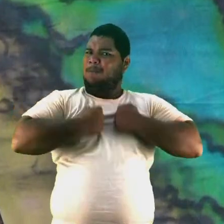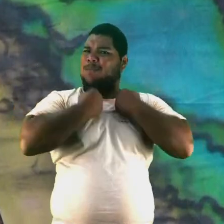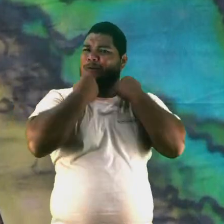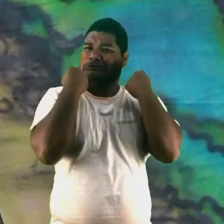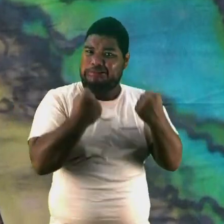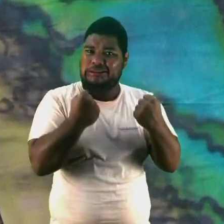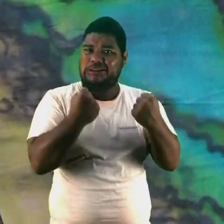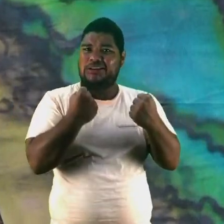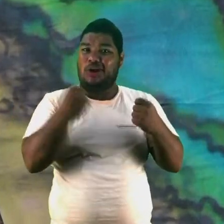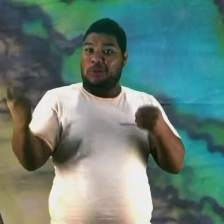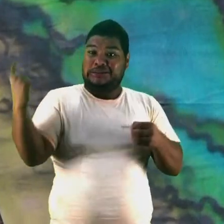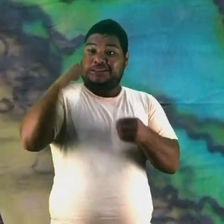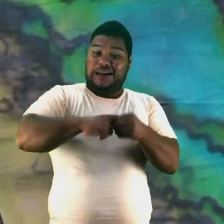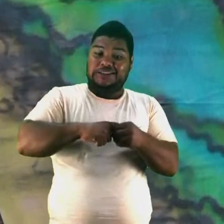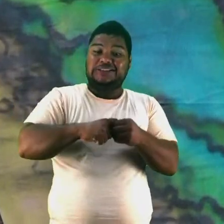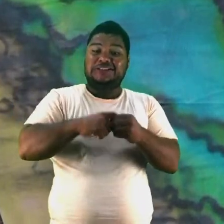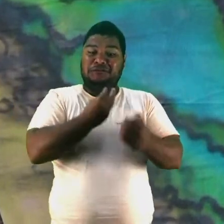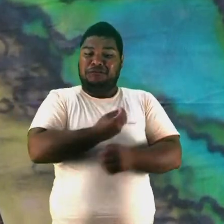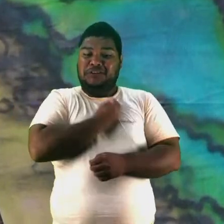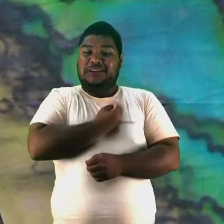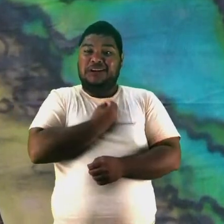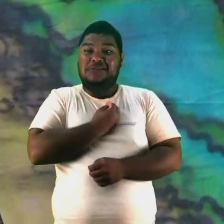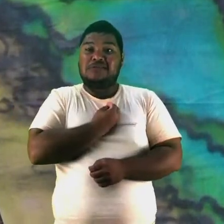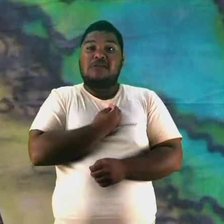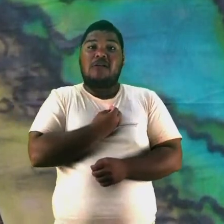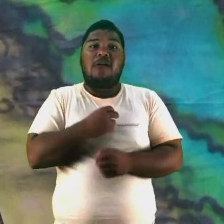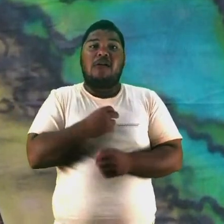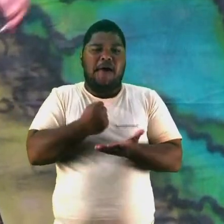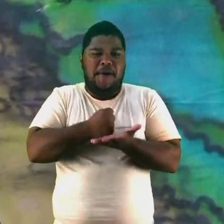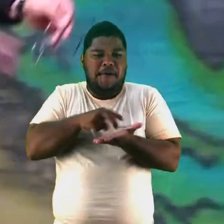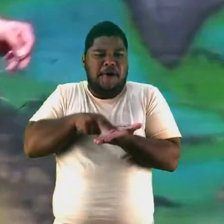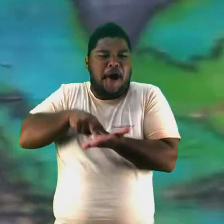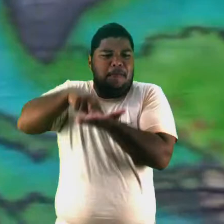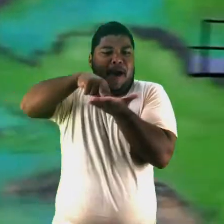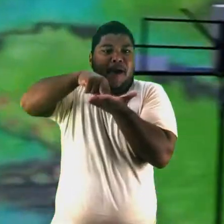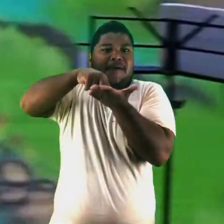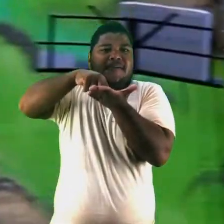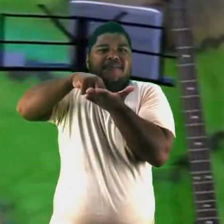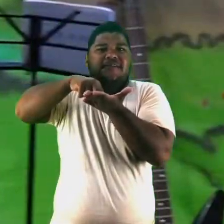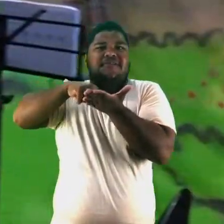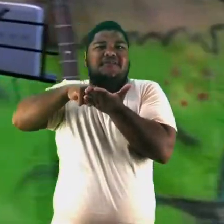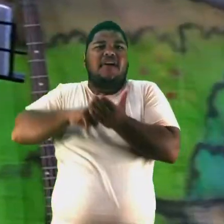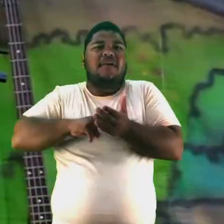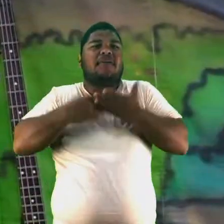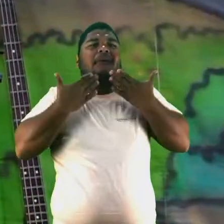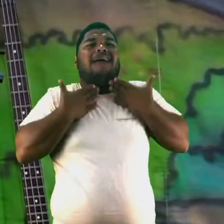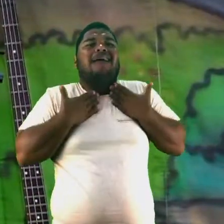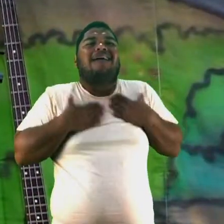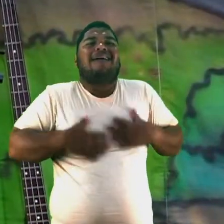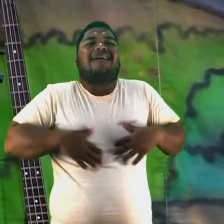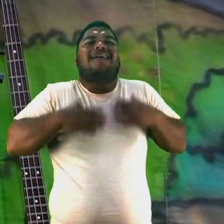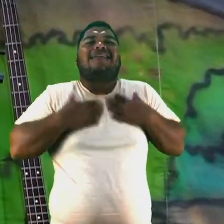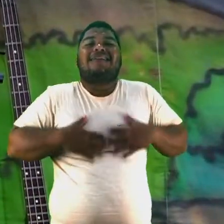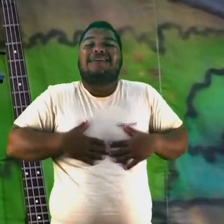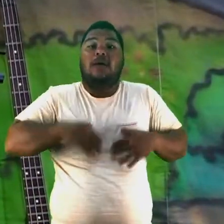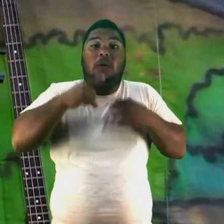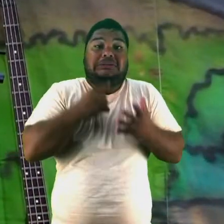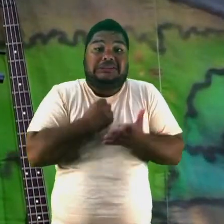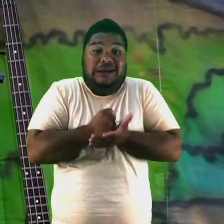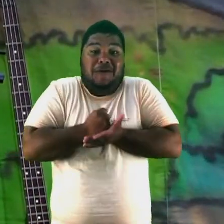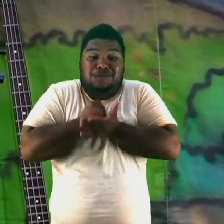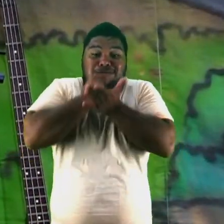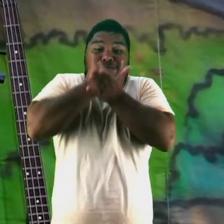traz vida, é o que alimenta, é o que consola, é o que conforta, é o que nos dá forças, é o